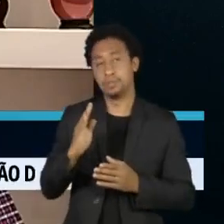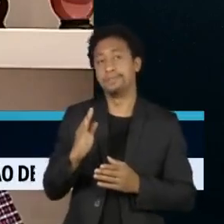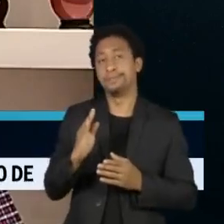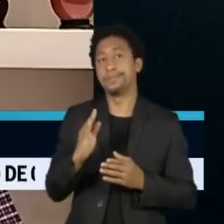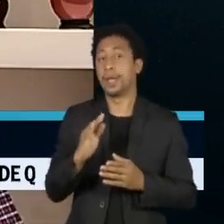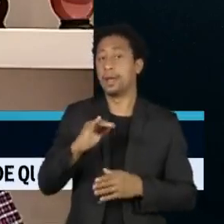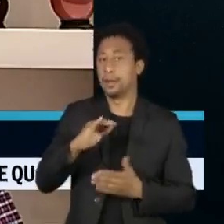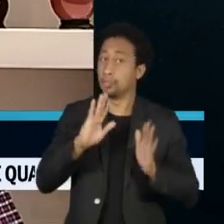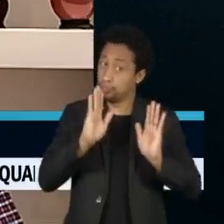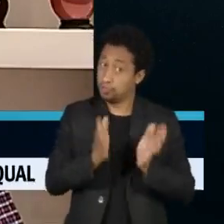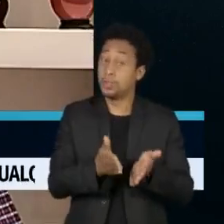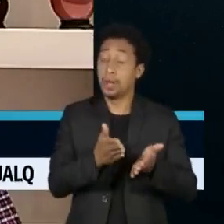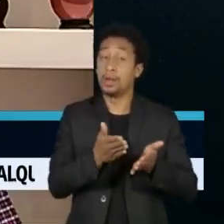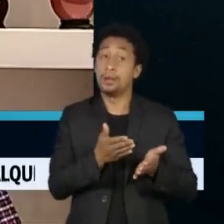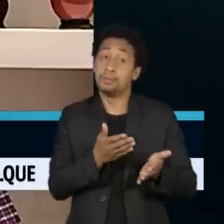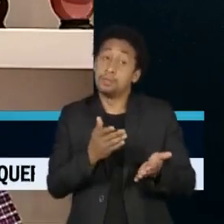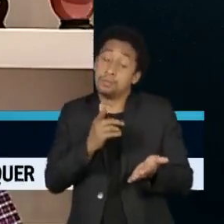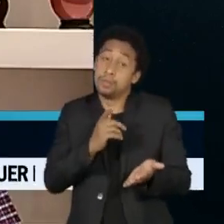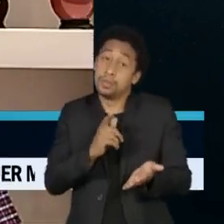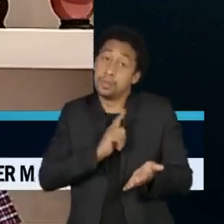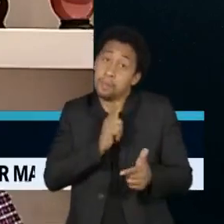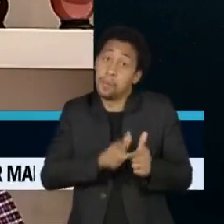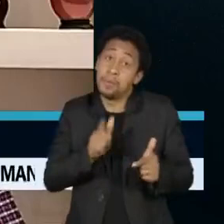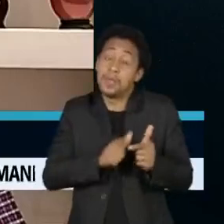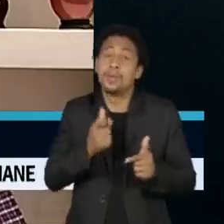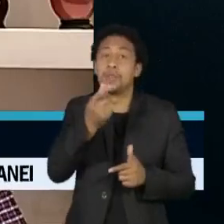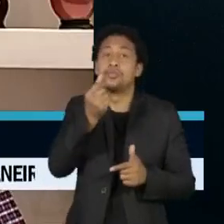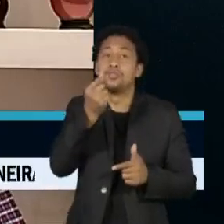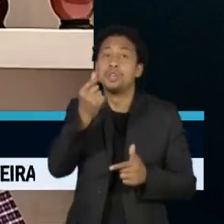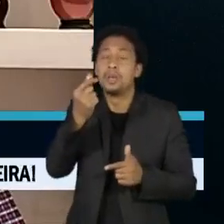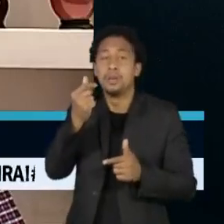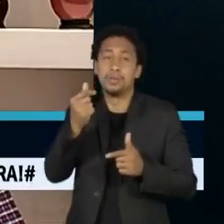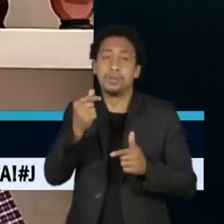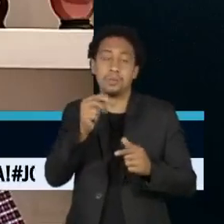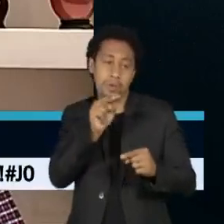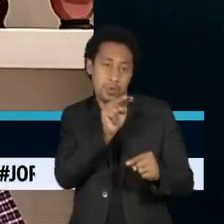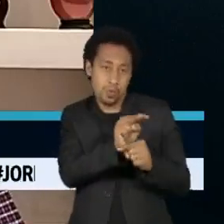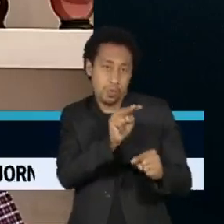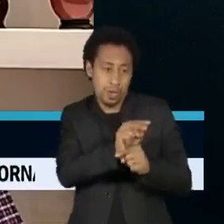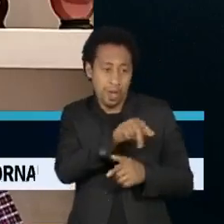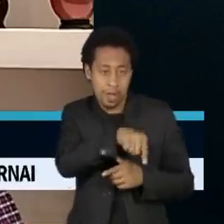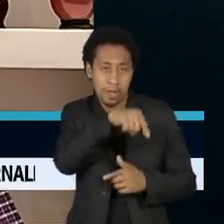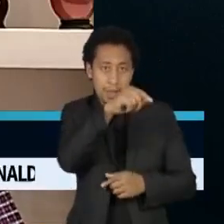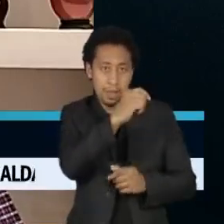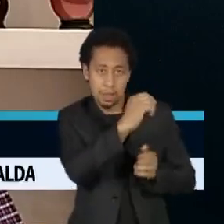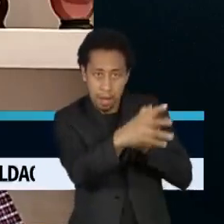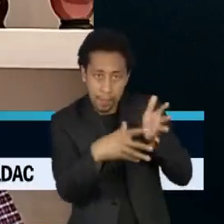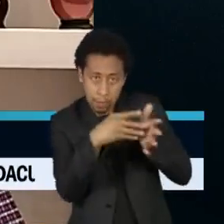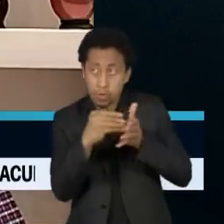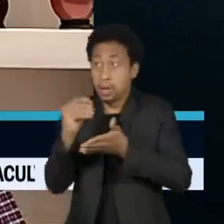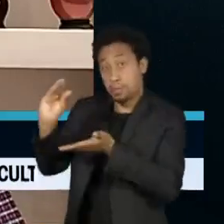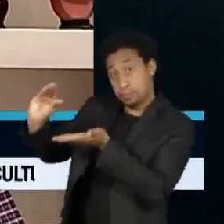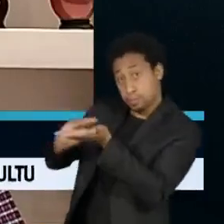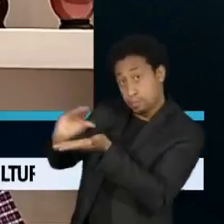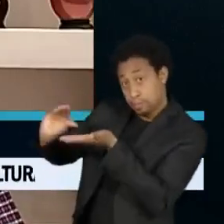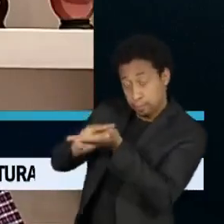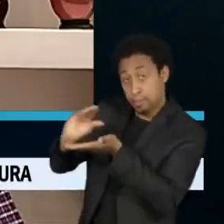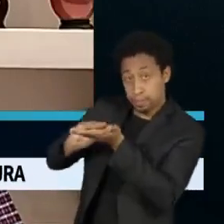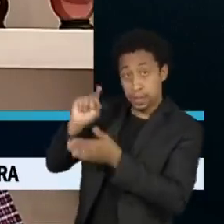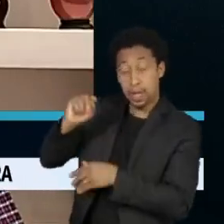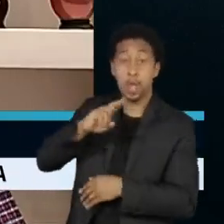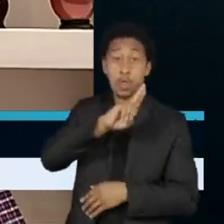Amazônia, financiado pela Noruega e pela Alemanha, dispondo de bilhões de reais, porque